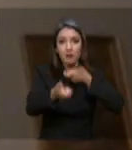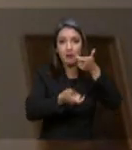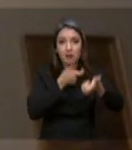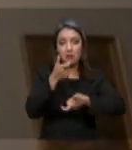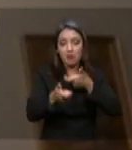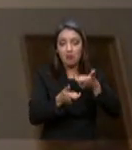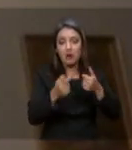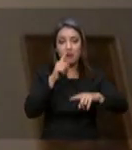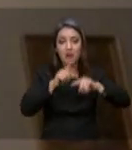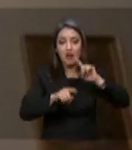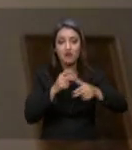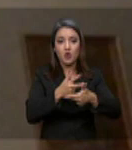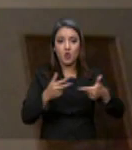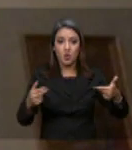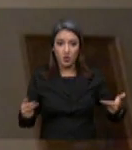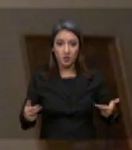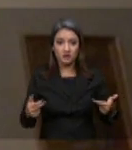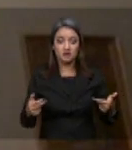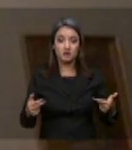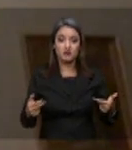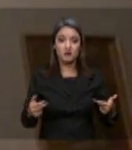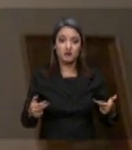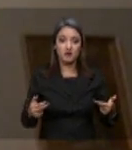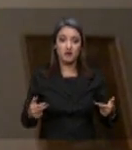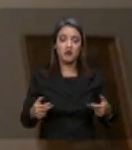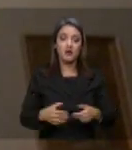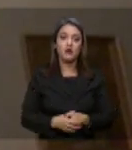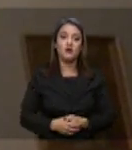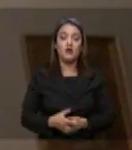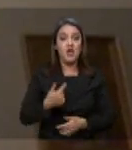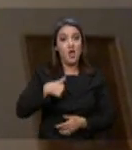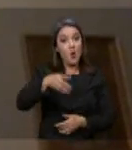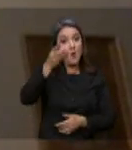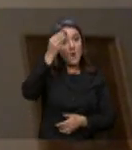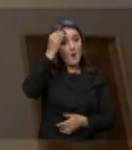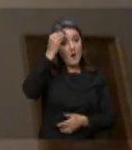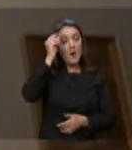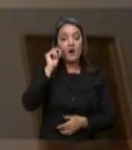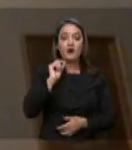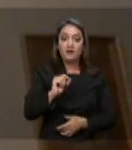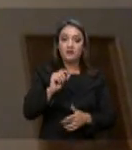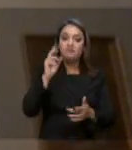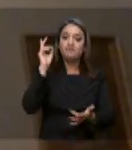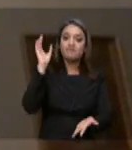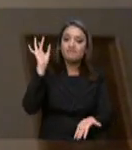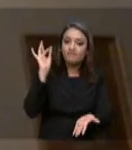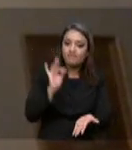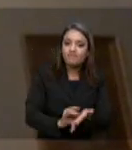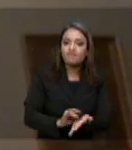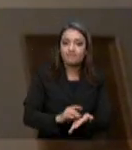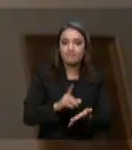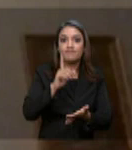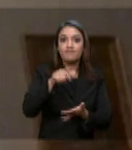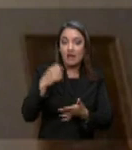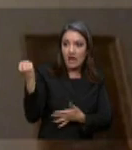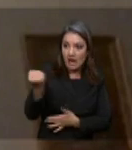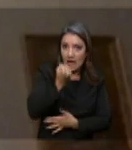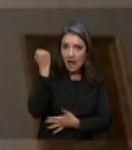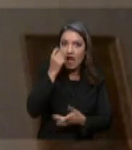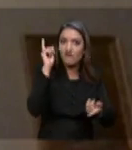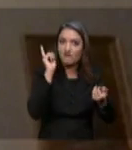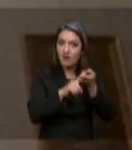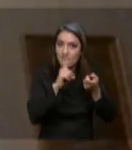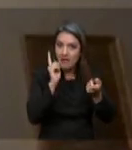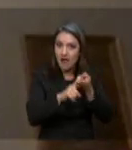manifestações trazidas pela acusação nestes autos entendo que efetivamente constituem grave